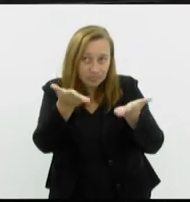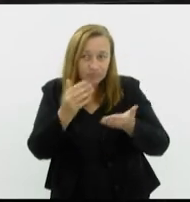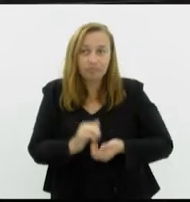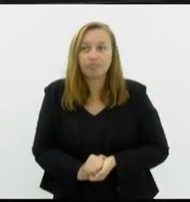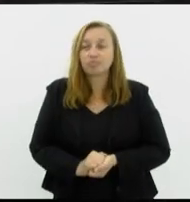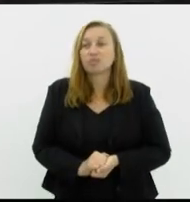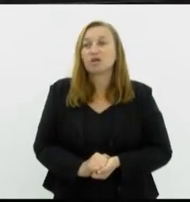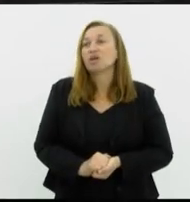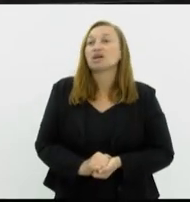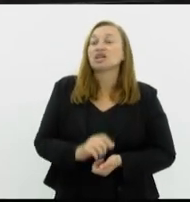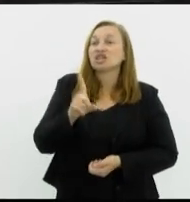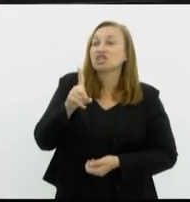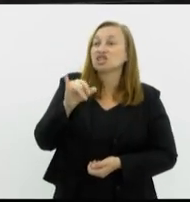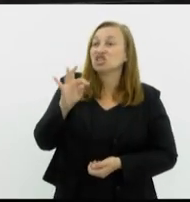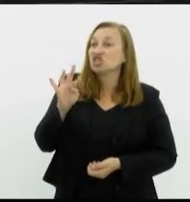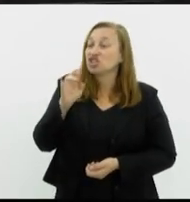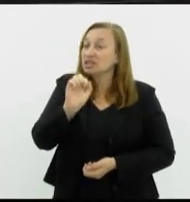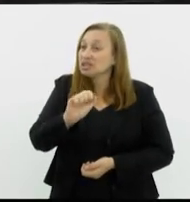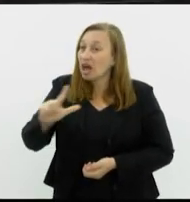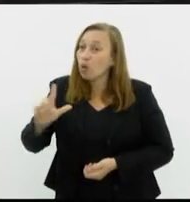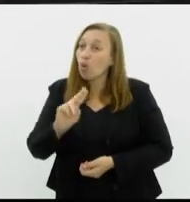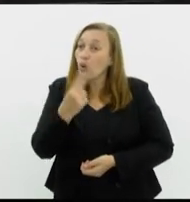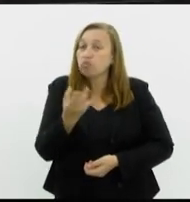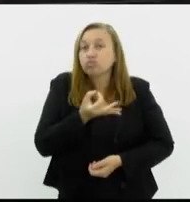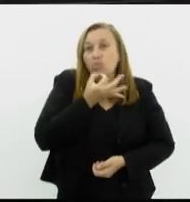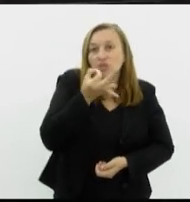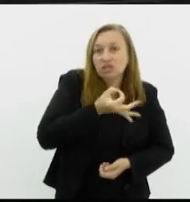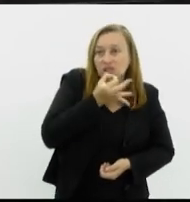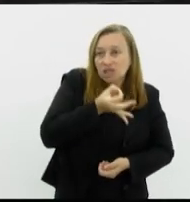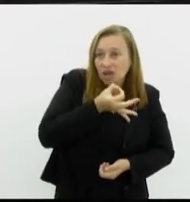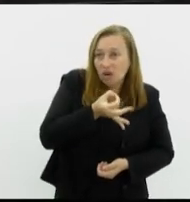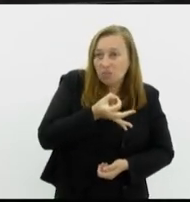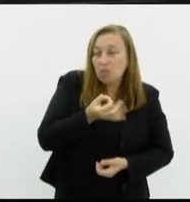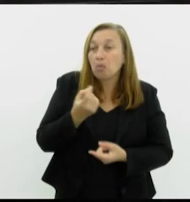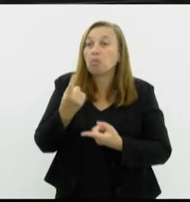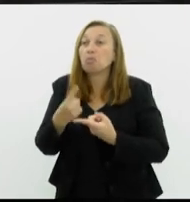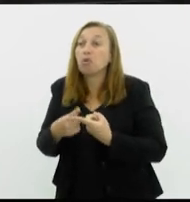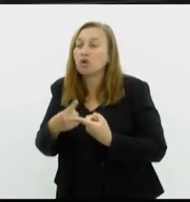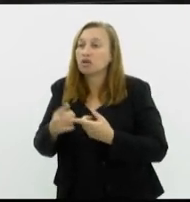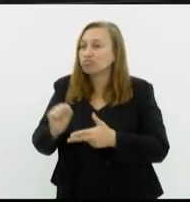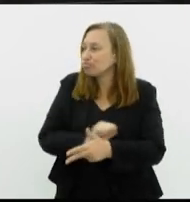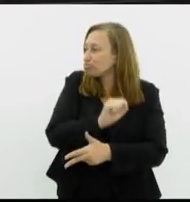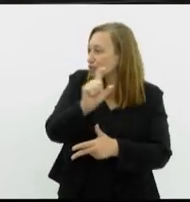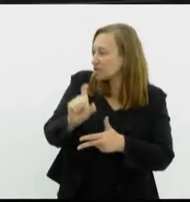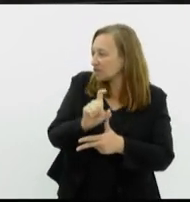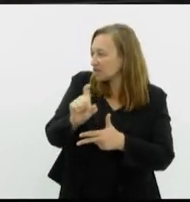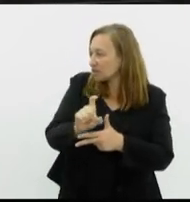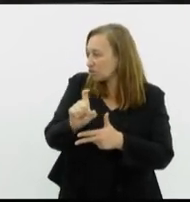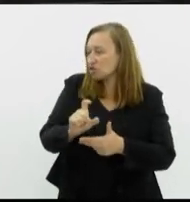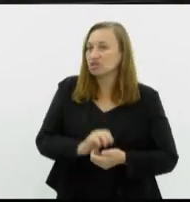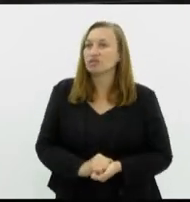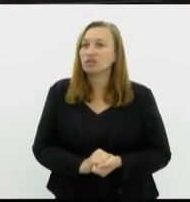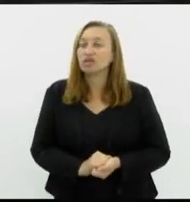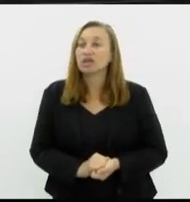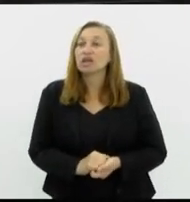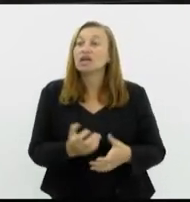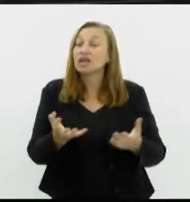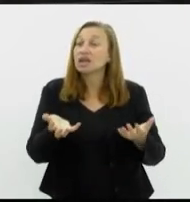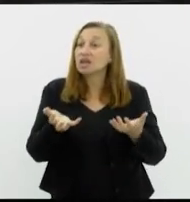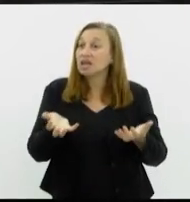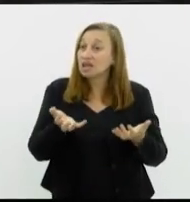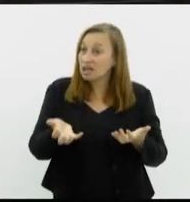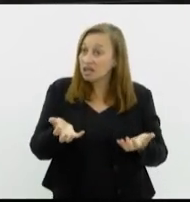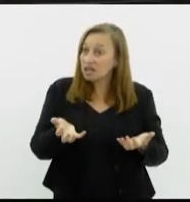seja distrital ou de opinião, por que que o Poder Executivo iria lhe atender